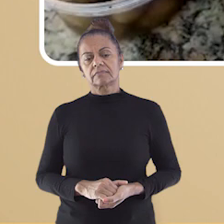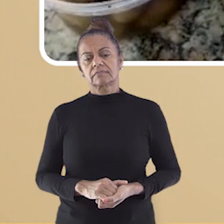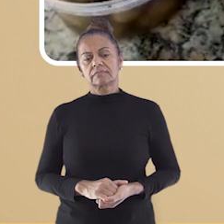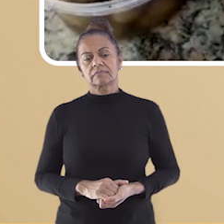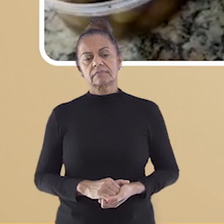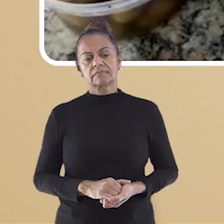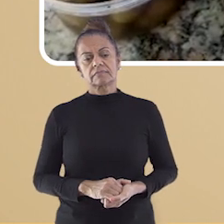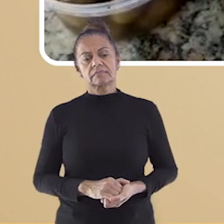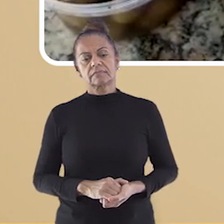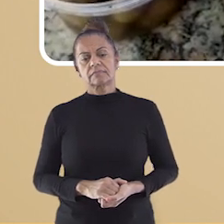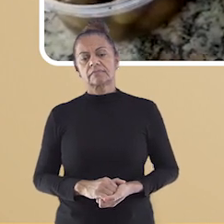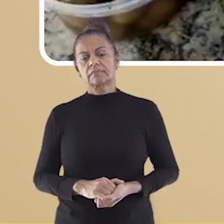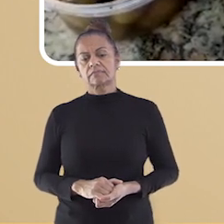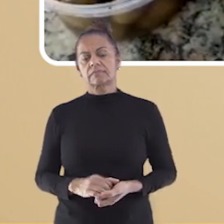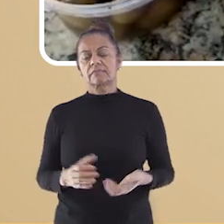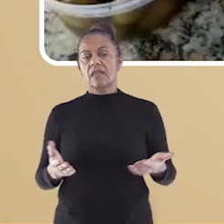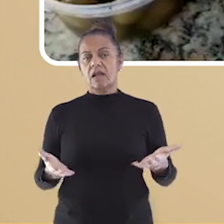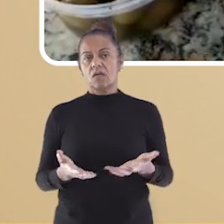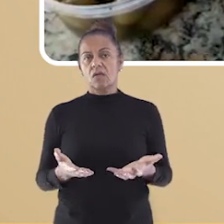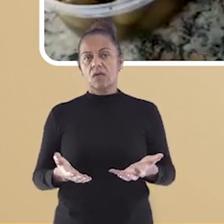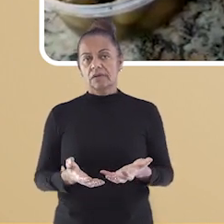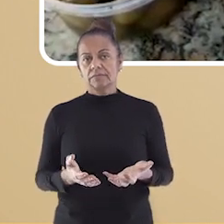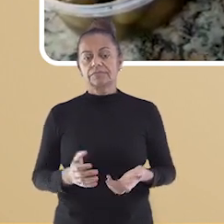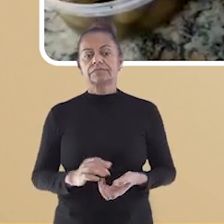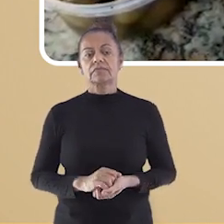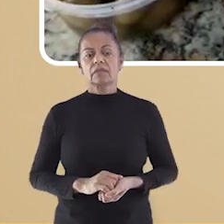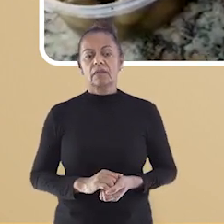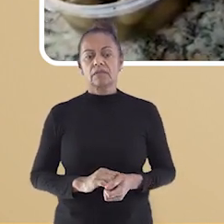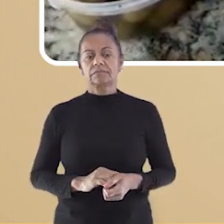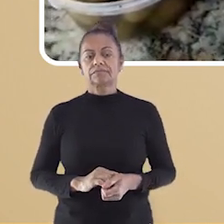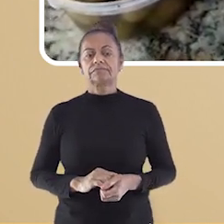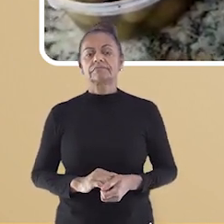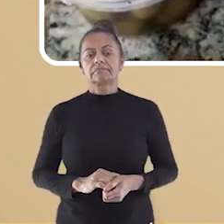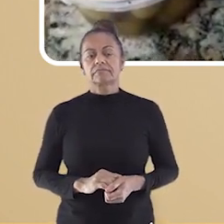sobre o molho de tomate que nós colocamos.